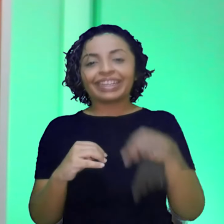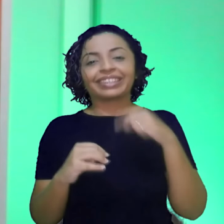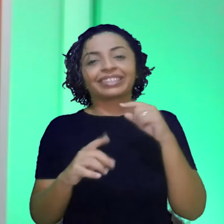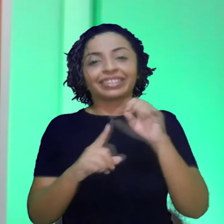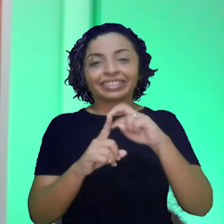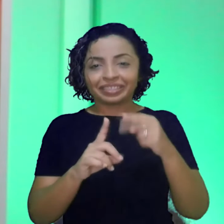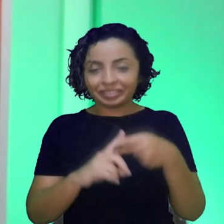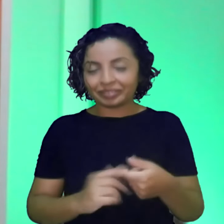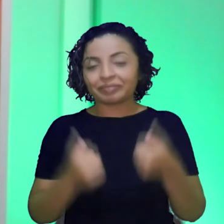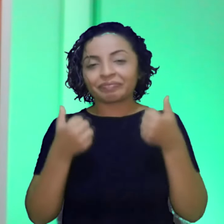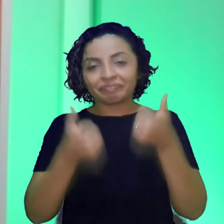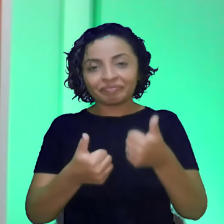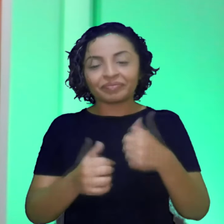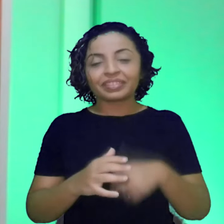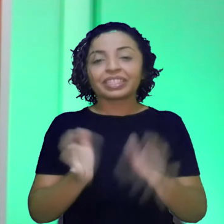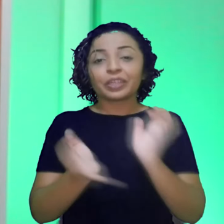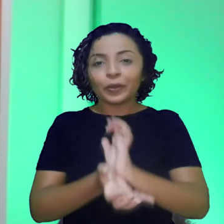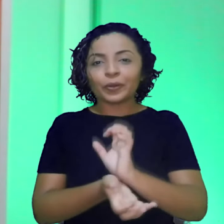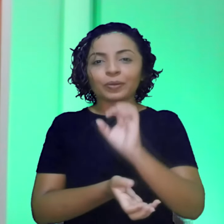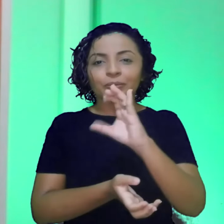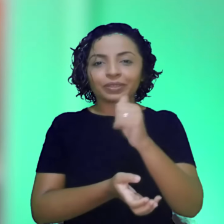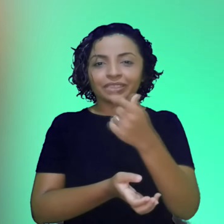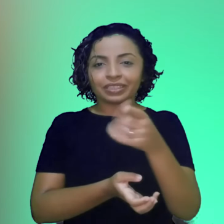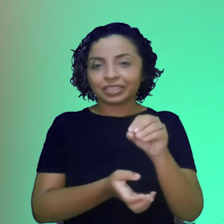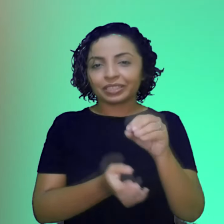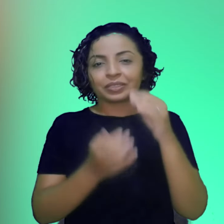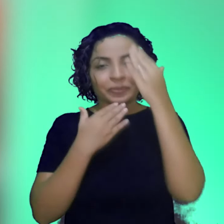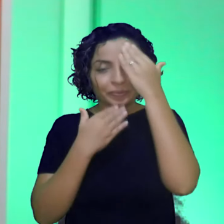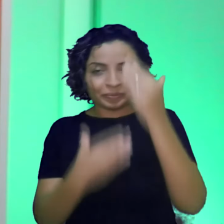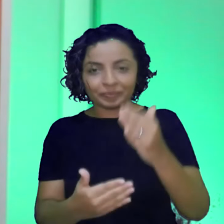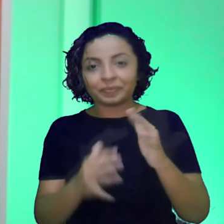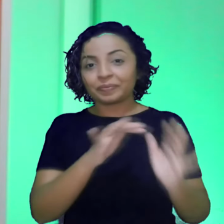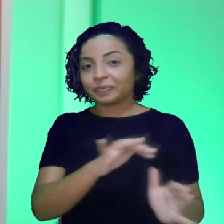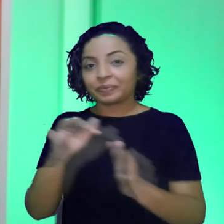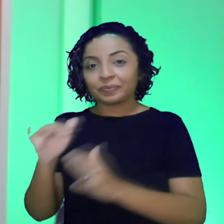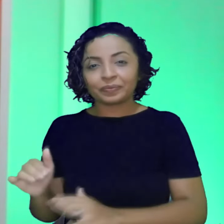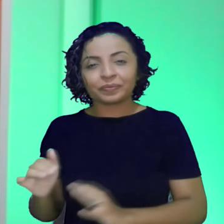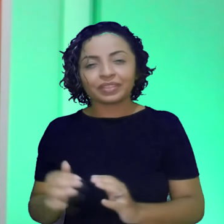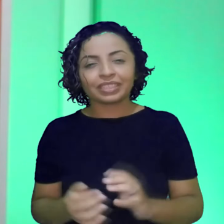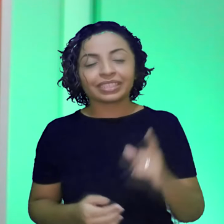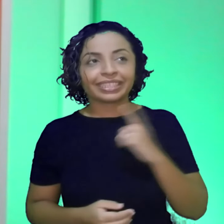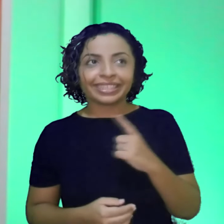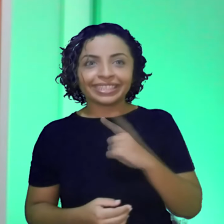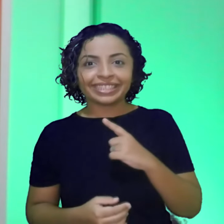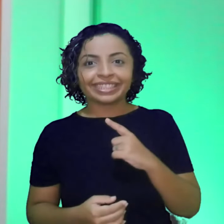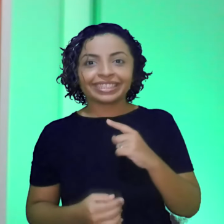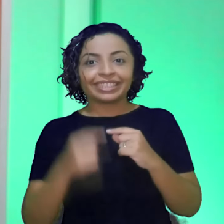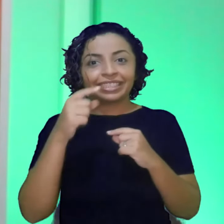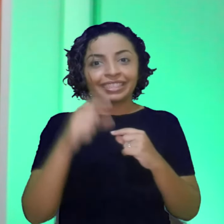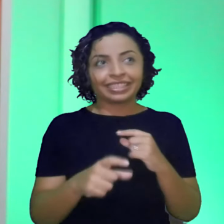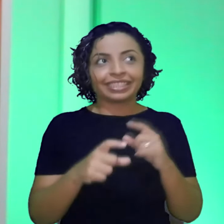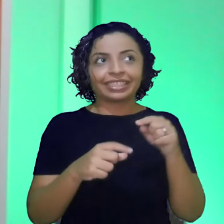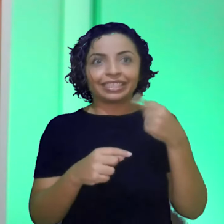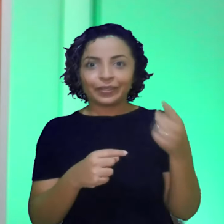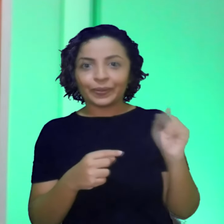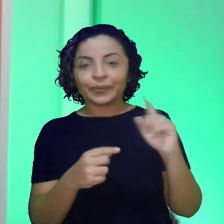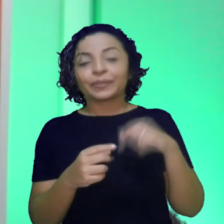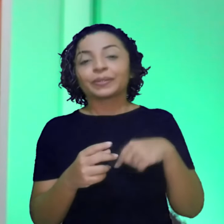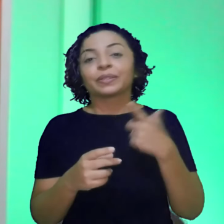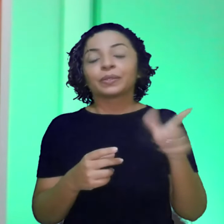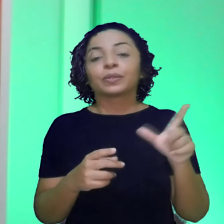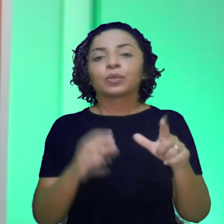pro canal. Legal. Pessoal da Editora Chão, muito obrigado. Temos mais um pacote aqui. Aliás, temos mais esse, mais outro.